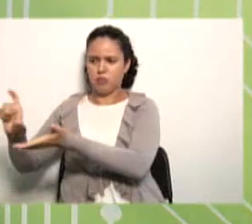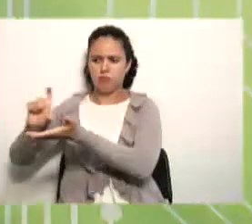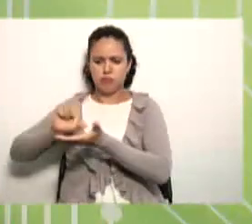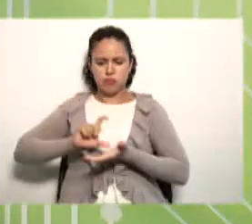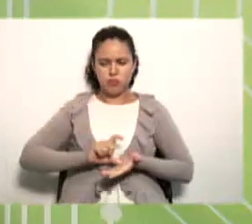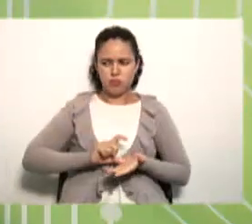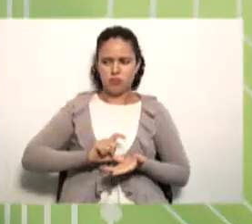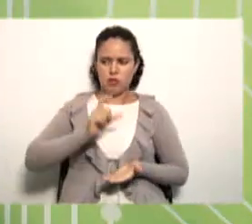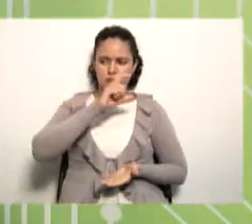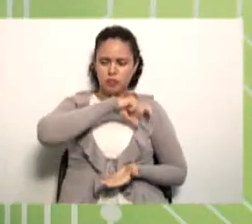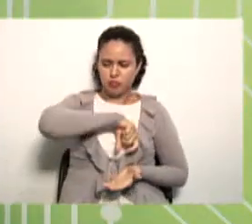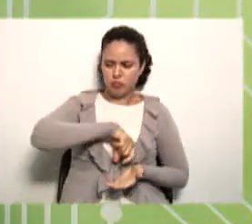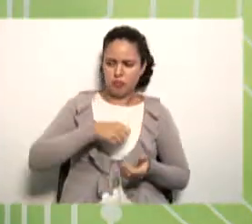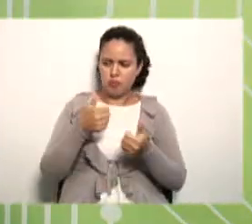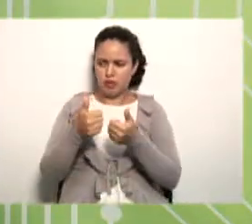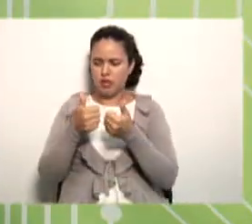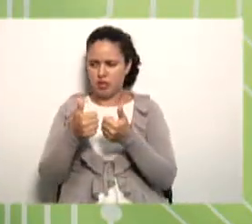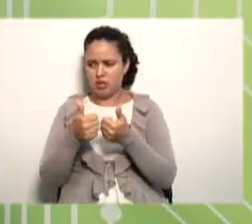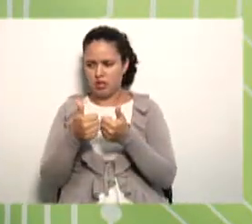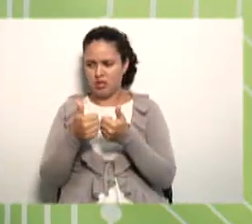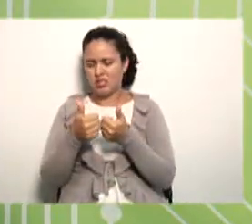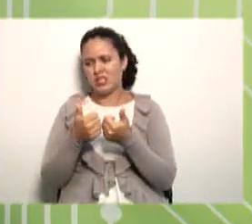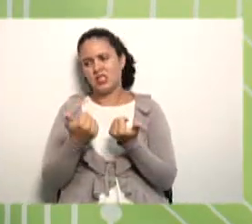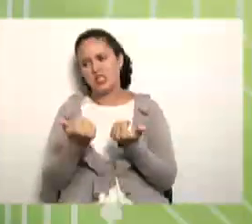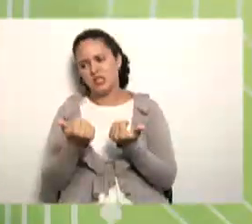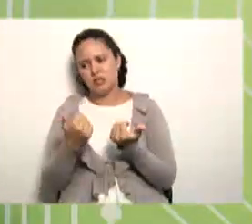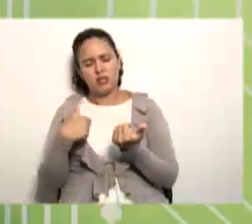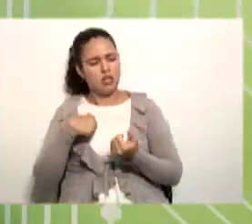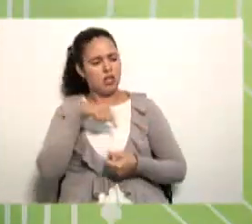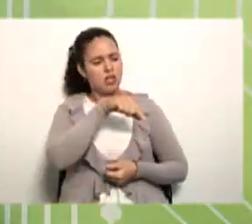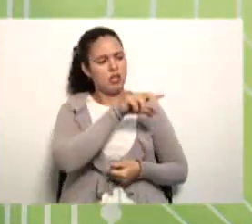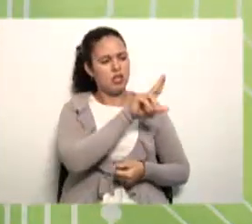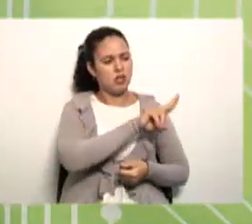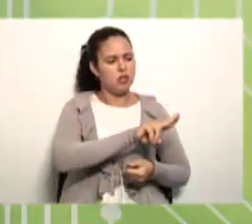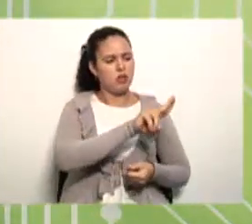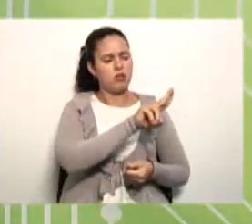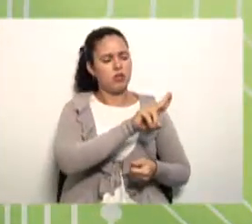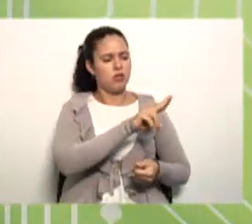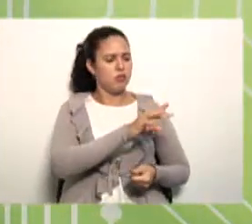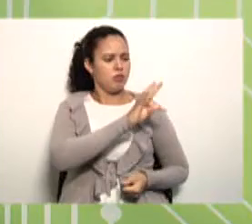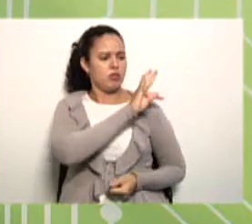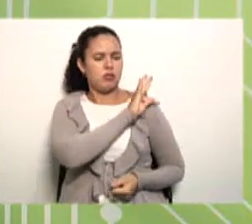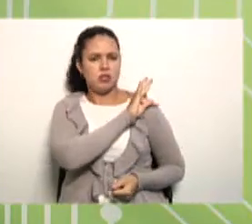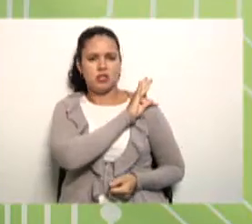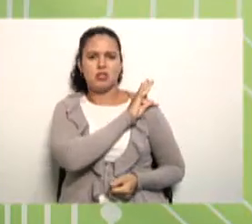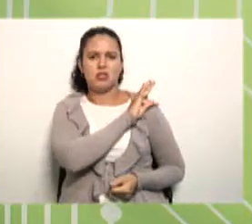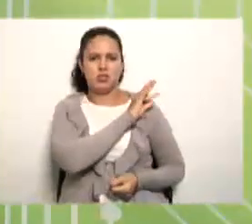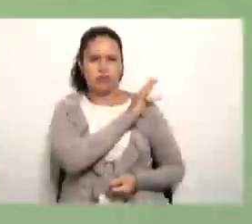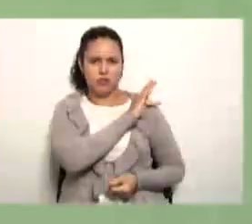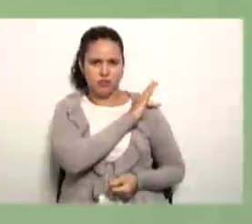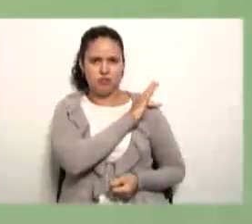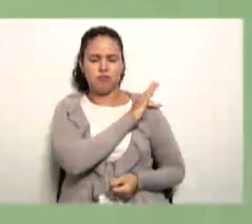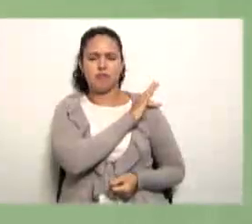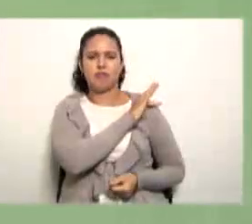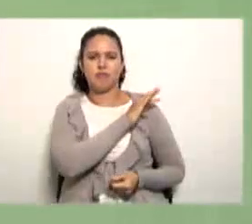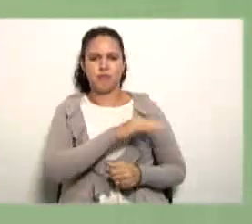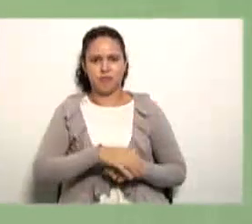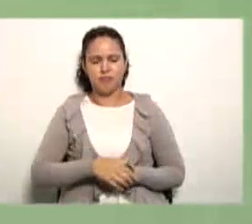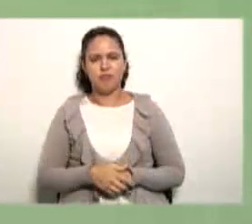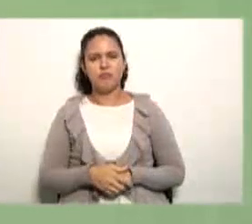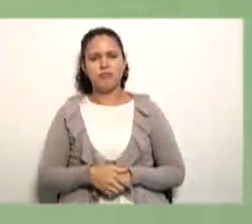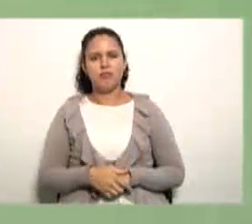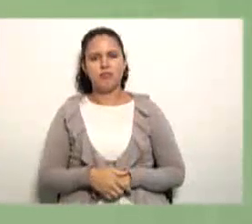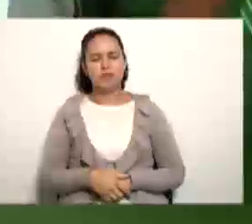as noites, ao invés de estar fazendo uma faculdade à noite. E essa é a ideia do custo de oportunidade. Quer acrescentar alguma